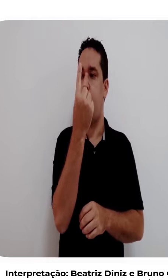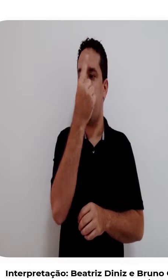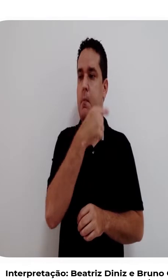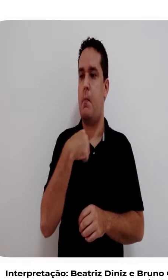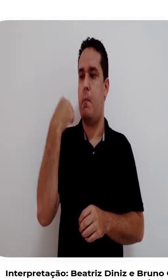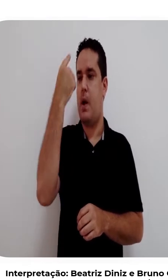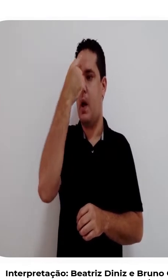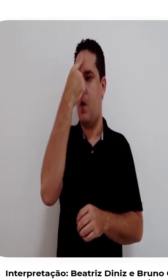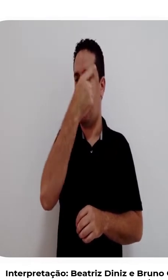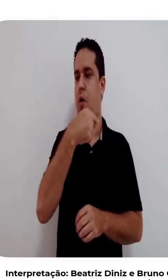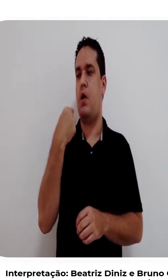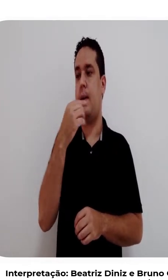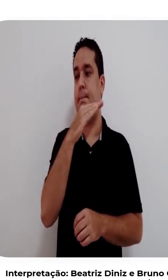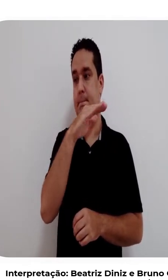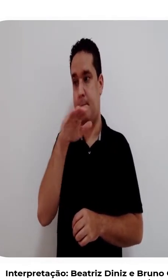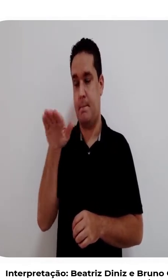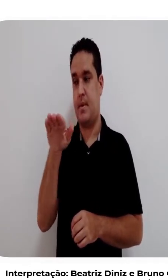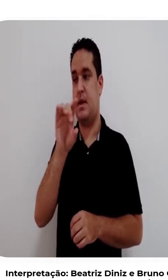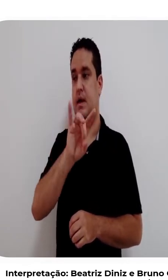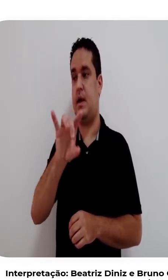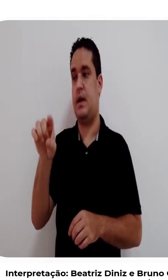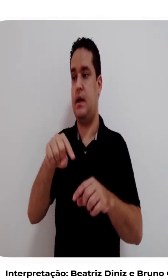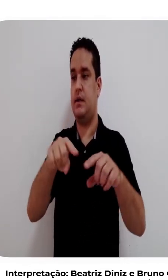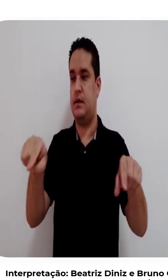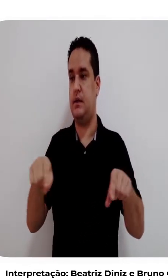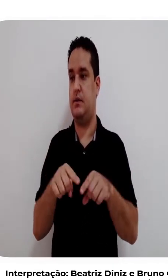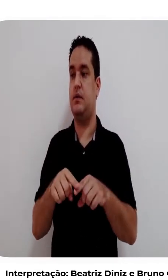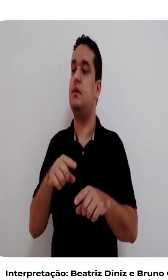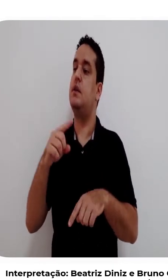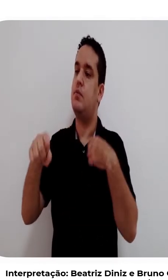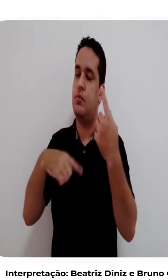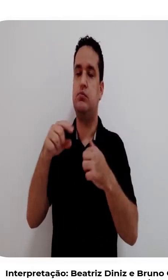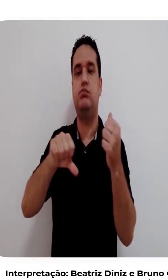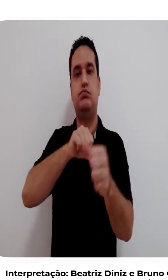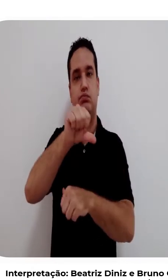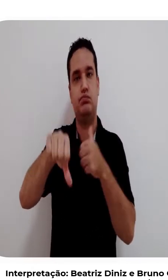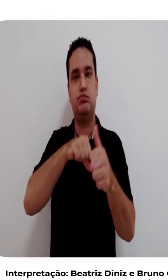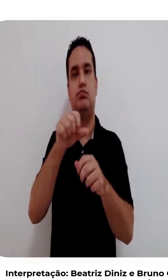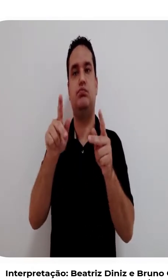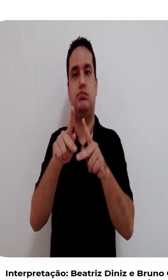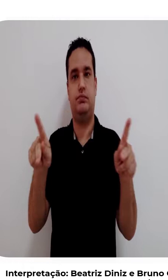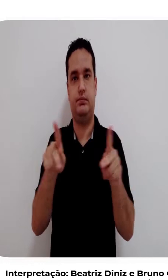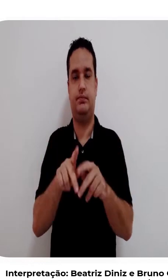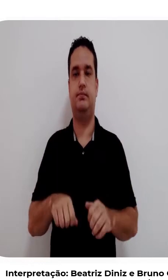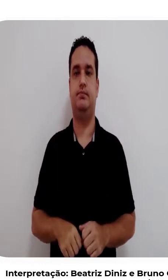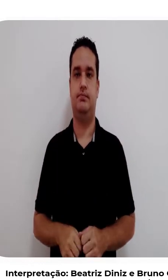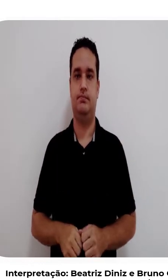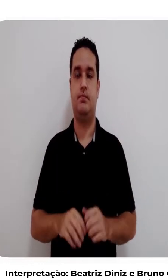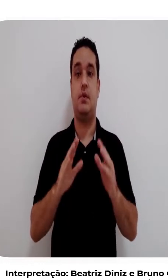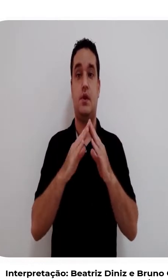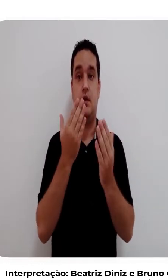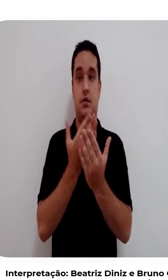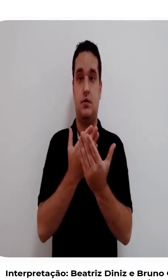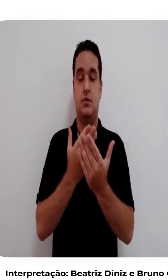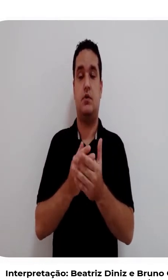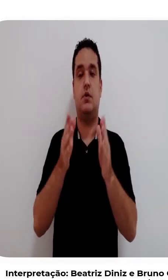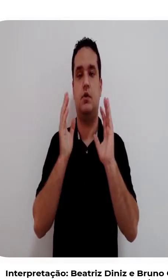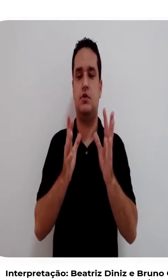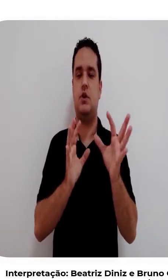horário, a turma segue com outros professores. A escola já possui um programa a ser